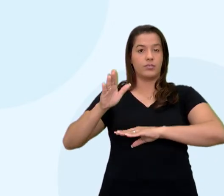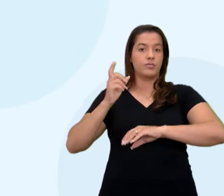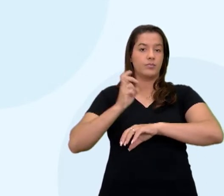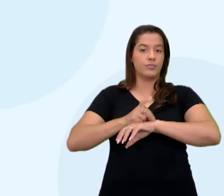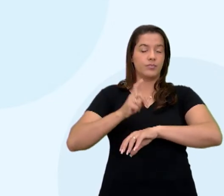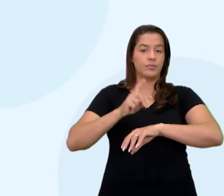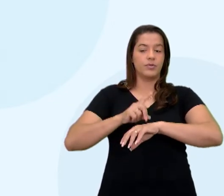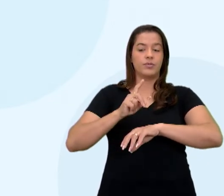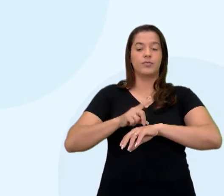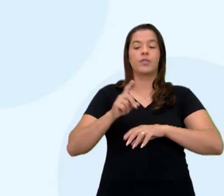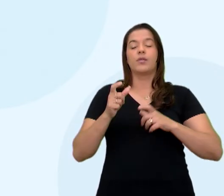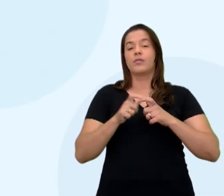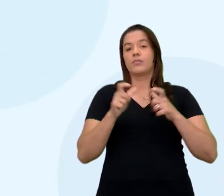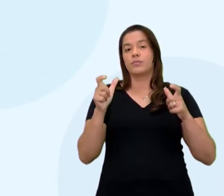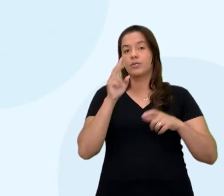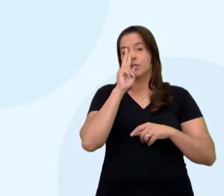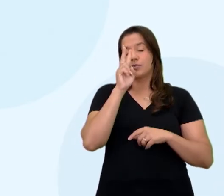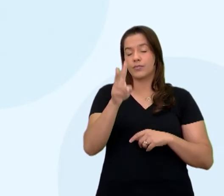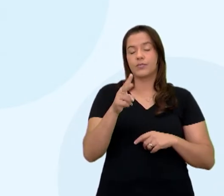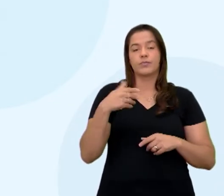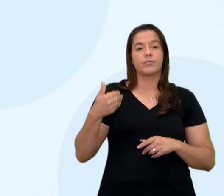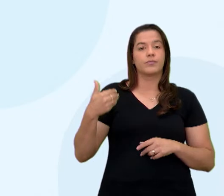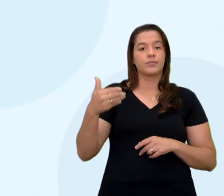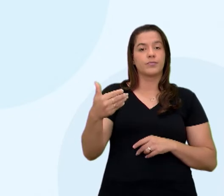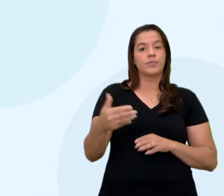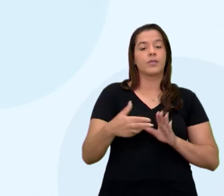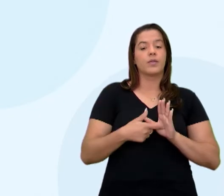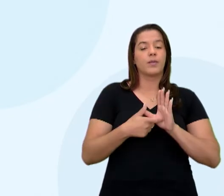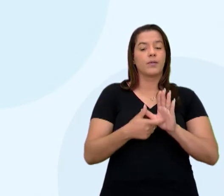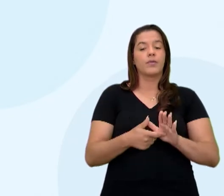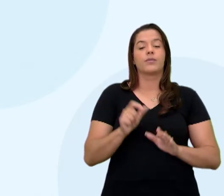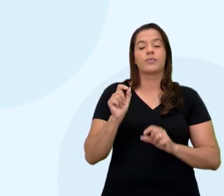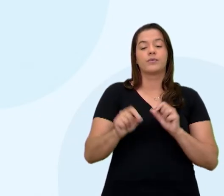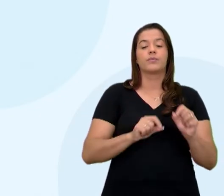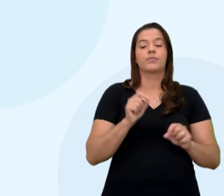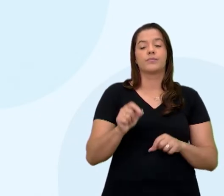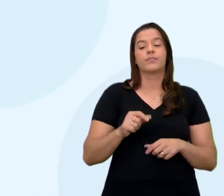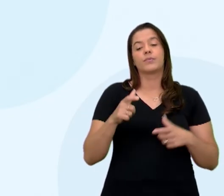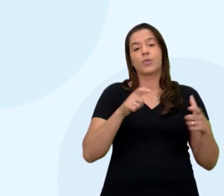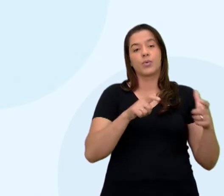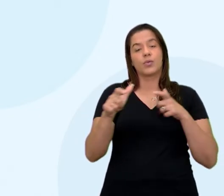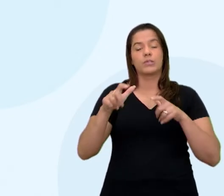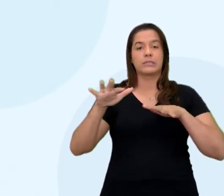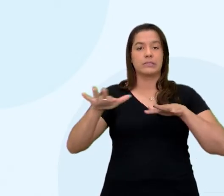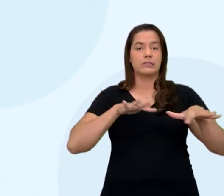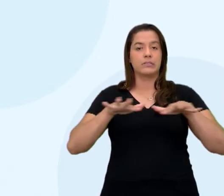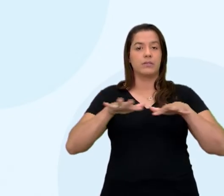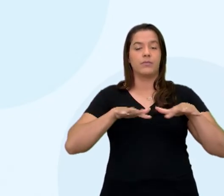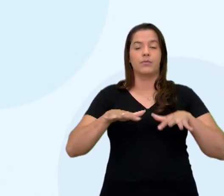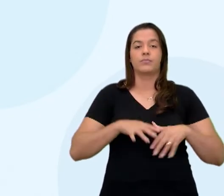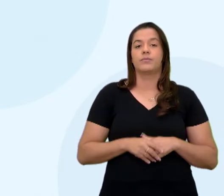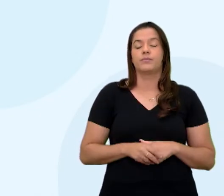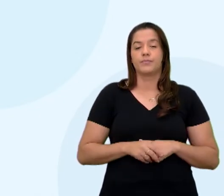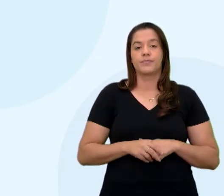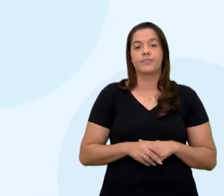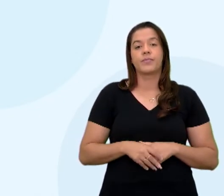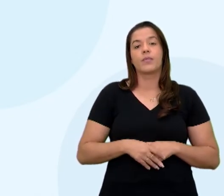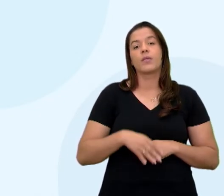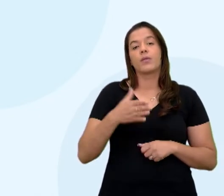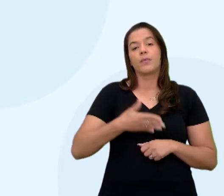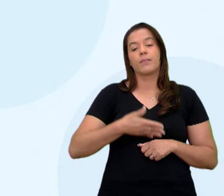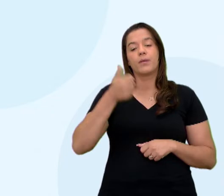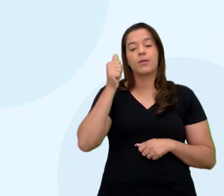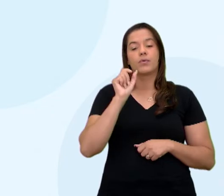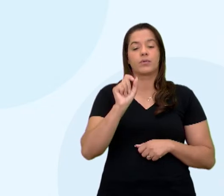deformações que periodicamente se manifestam por meio de grandes terremotos. O melhor exemplo é a falha de